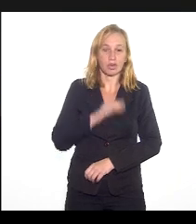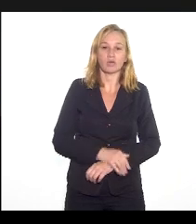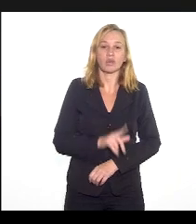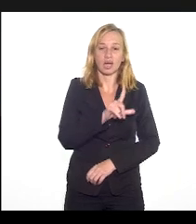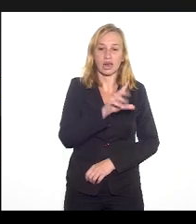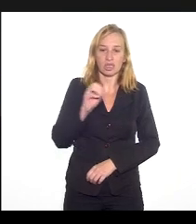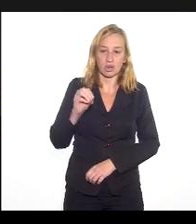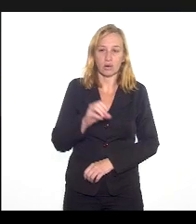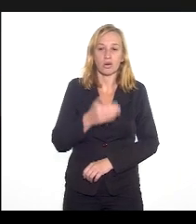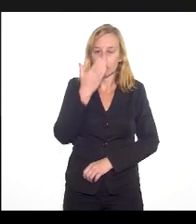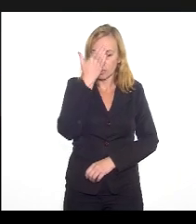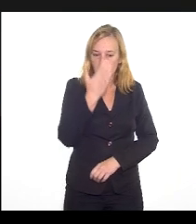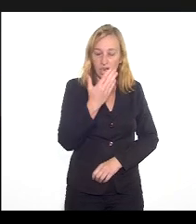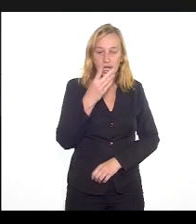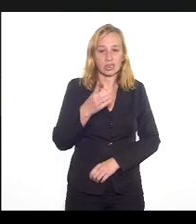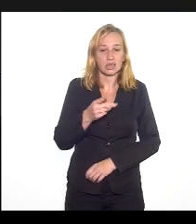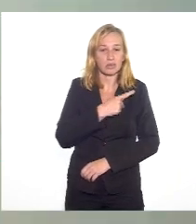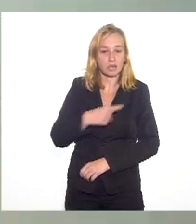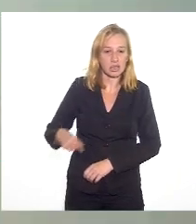Deputado